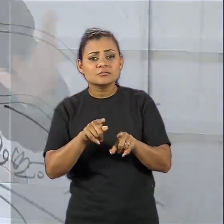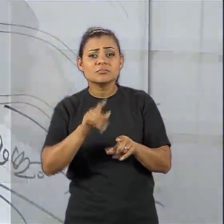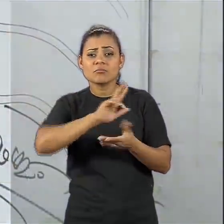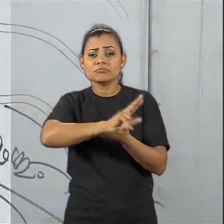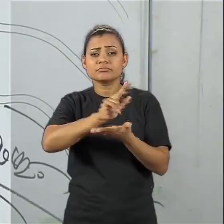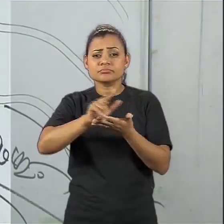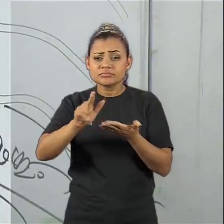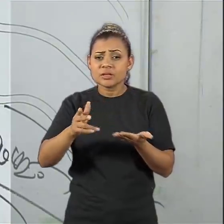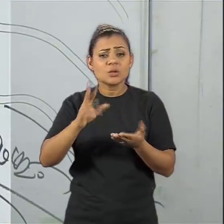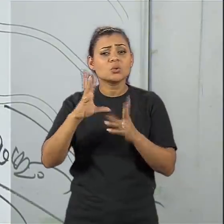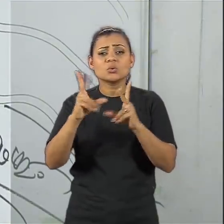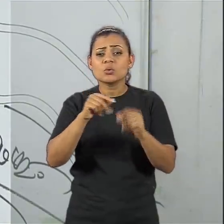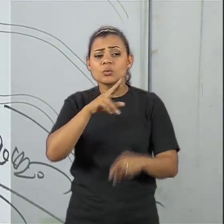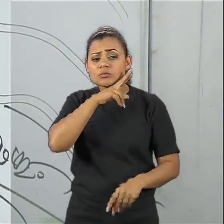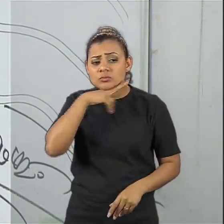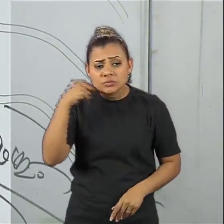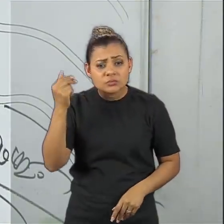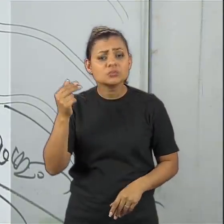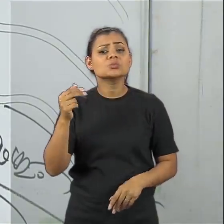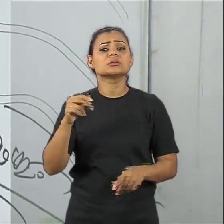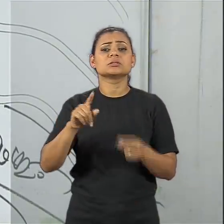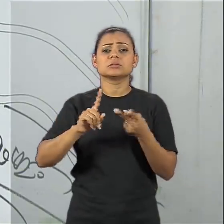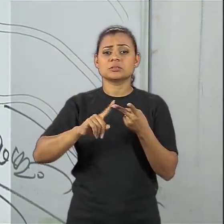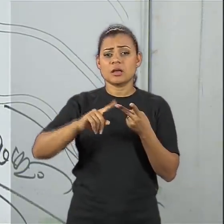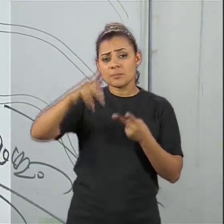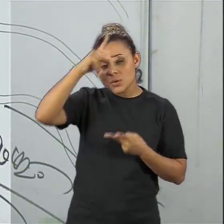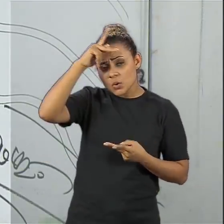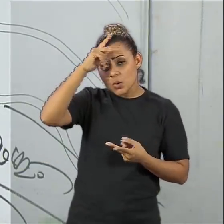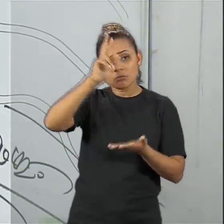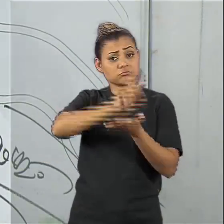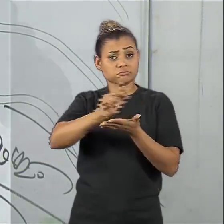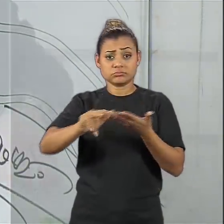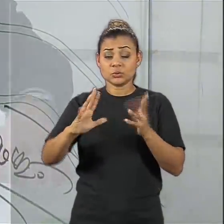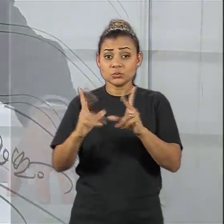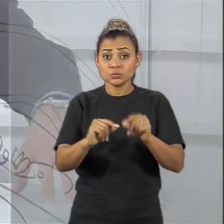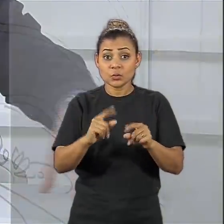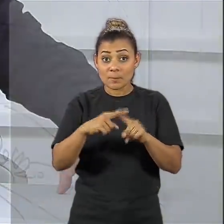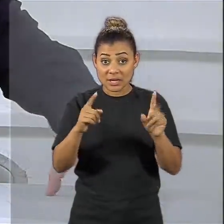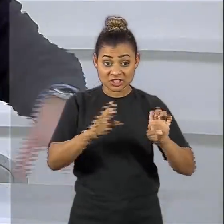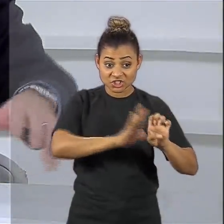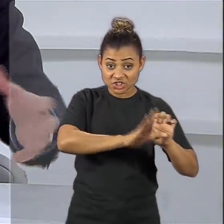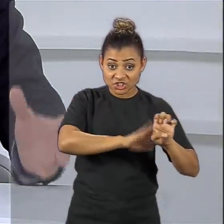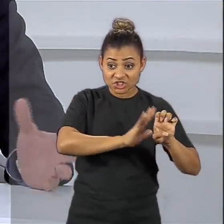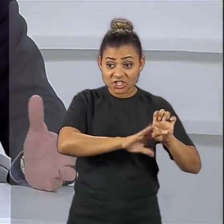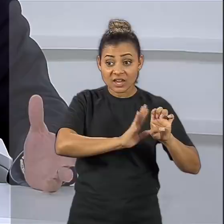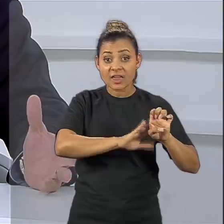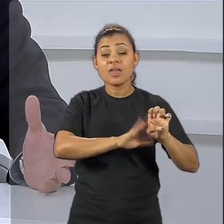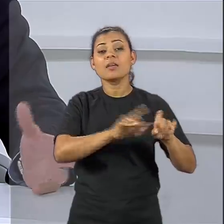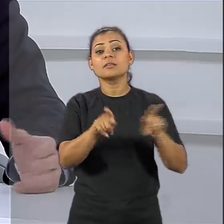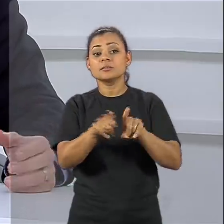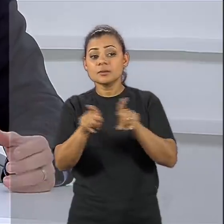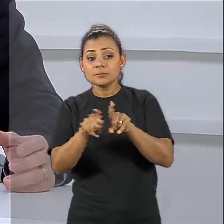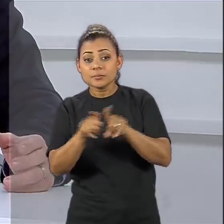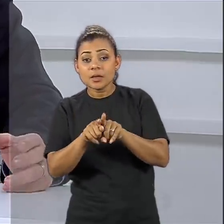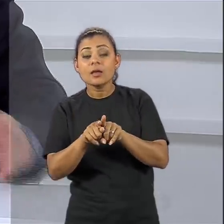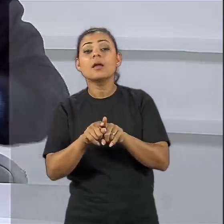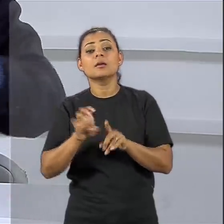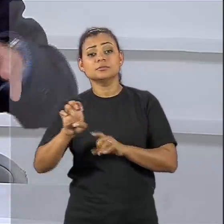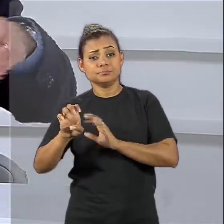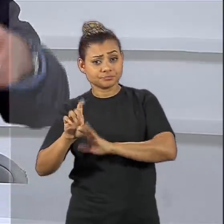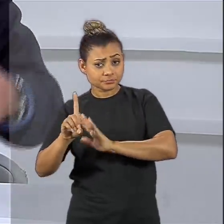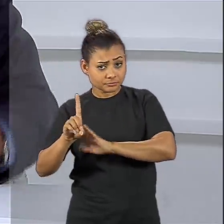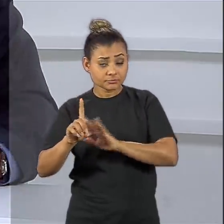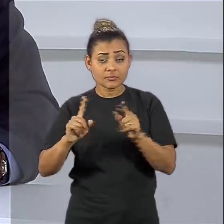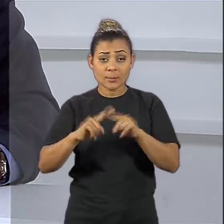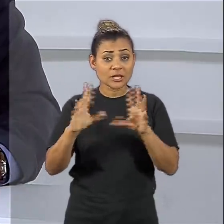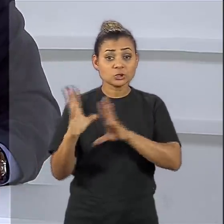Da Hungria, da Polônia. A gente tem um monte de casos, geralmente à direita, mas também à esquerda. Venezuela, Nicarágua é uma outra coisa, mas todos